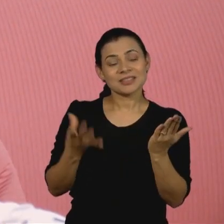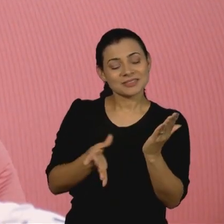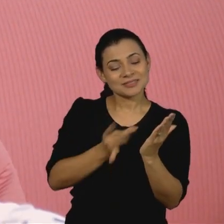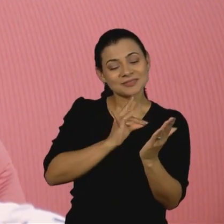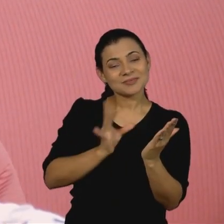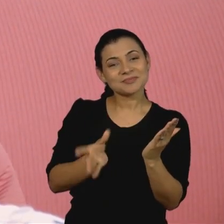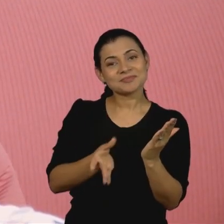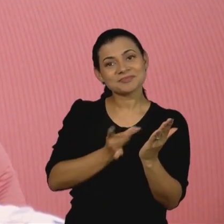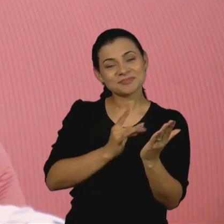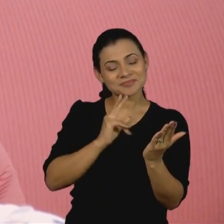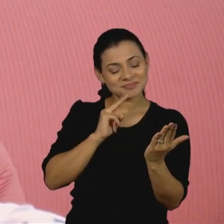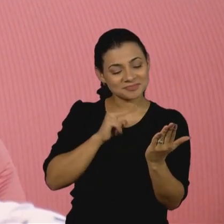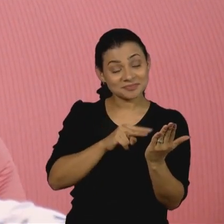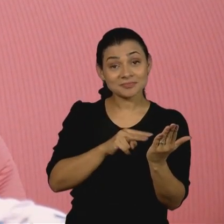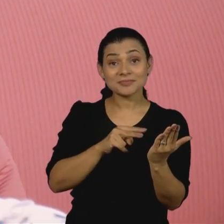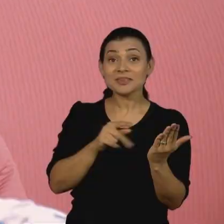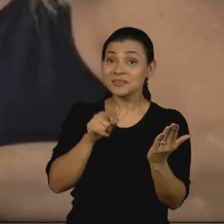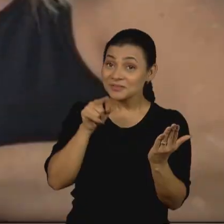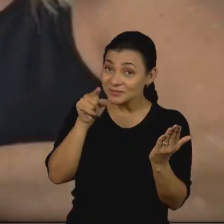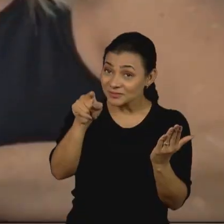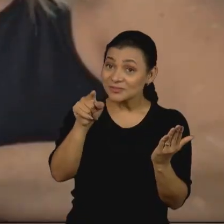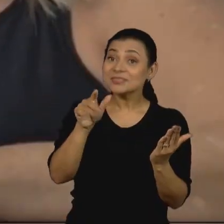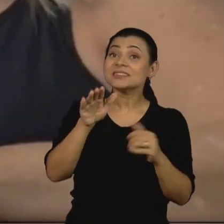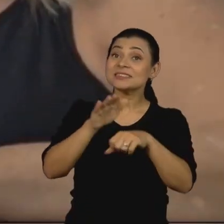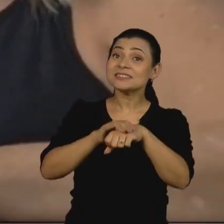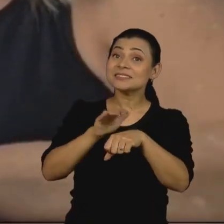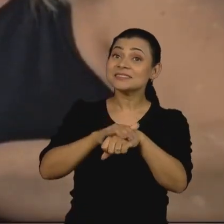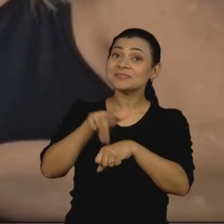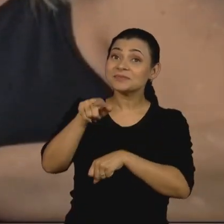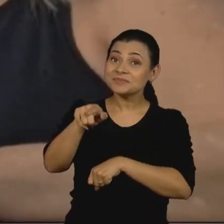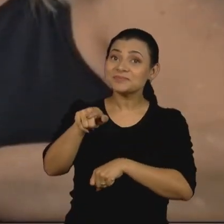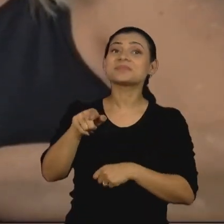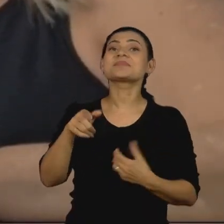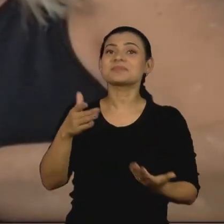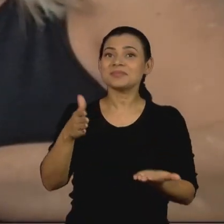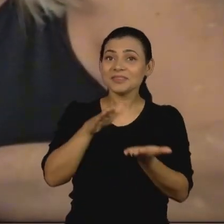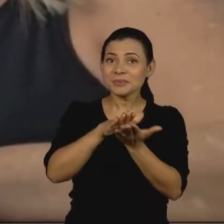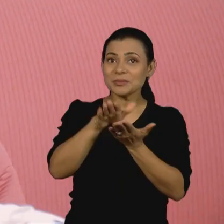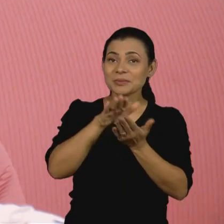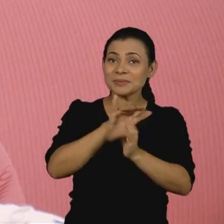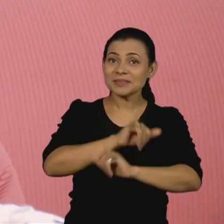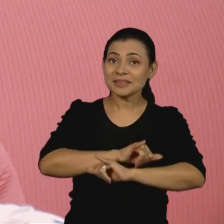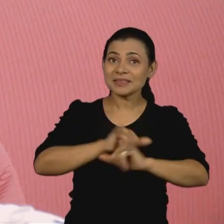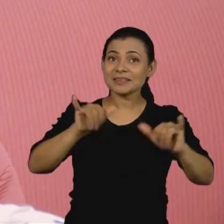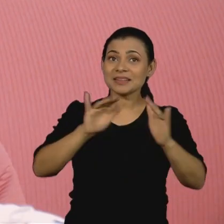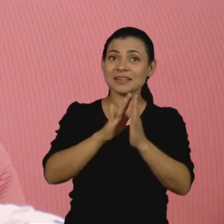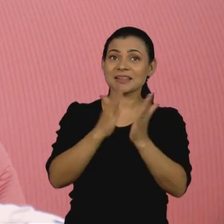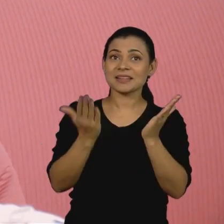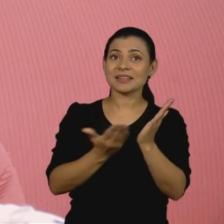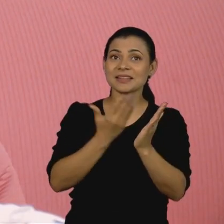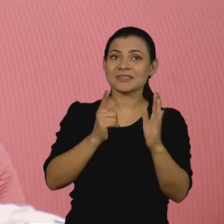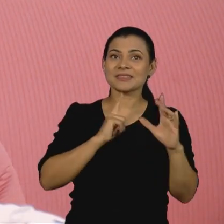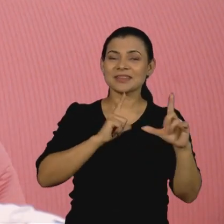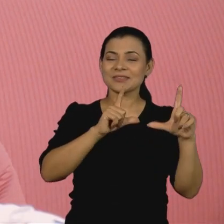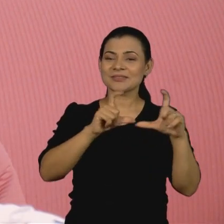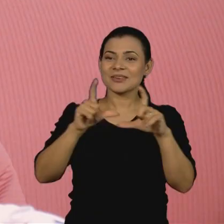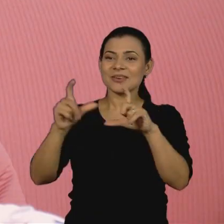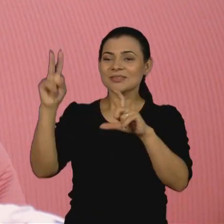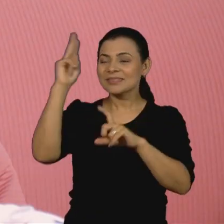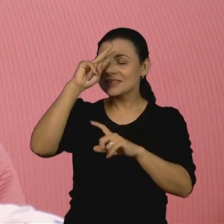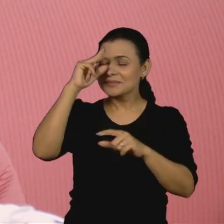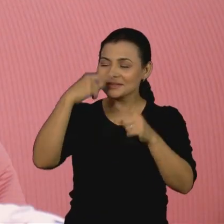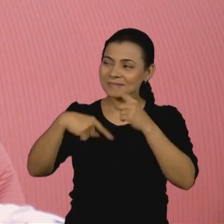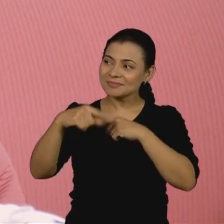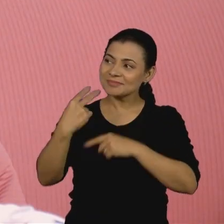livro que você acabou de lançar, que traz tantas fotos, tantas